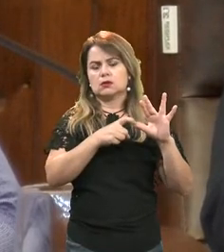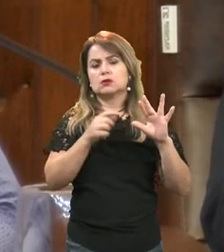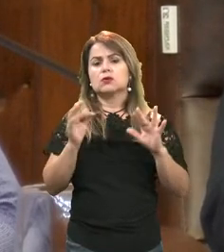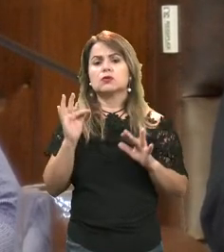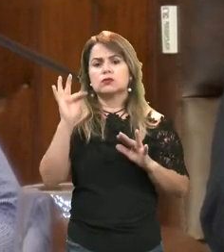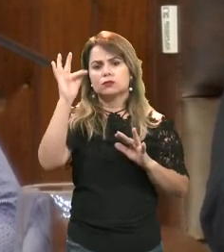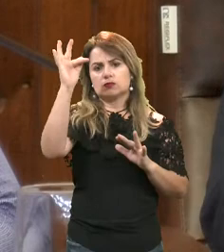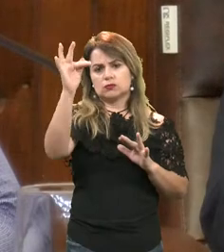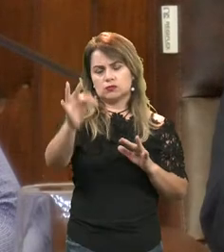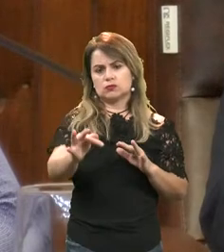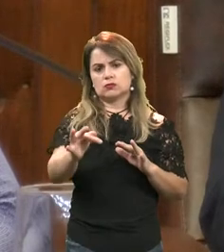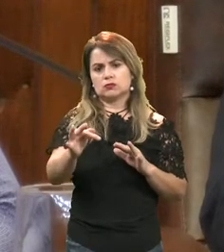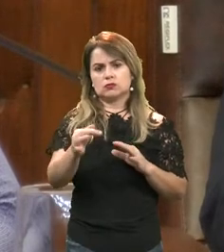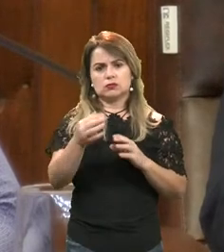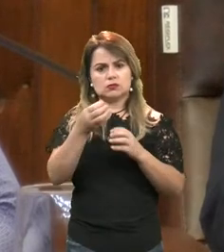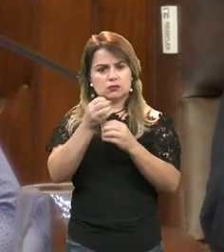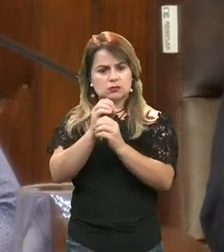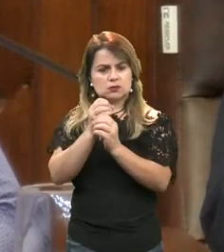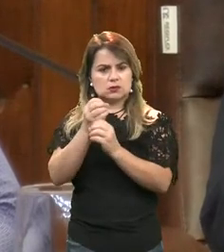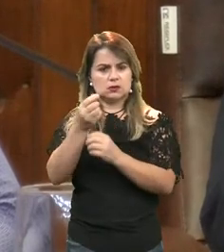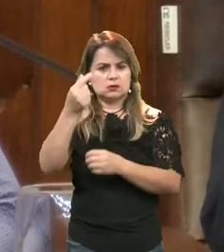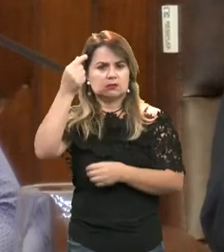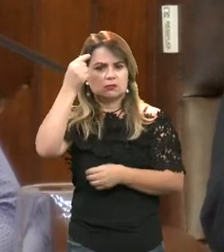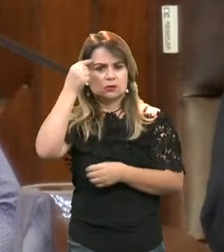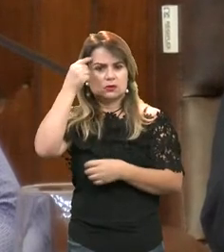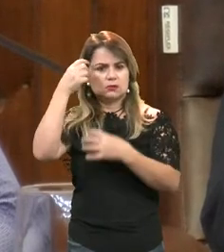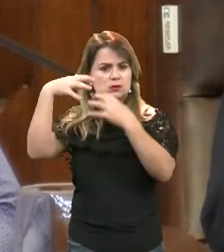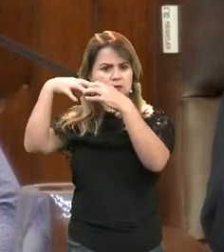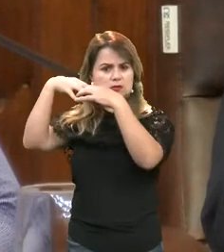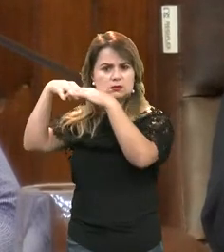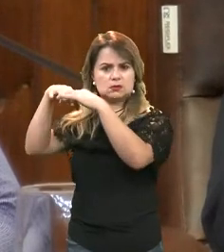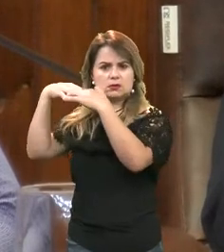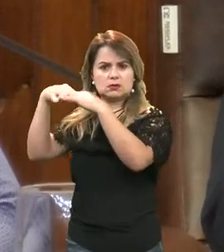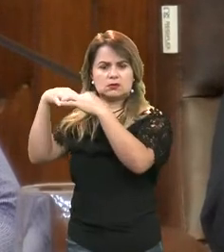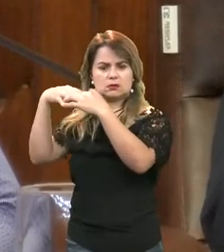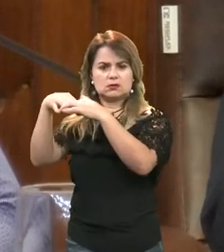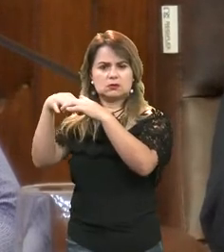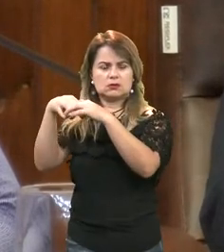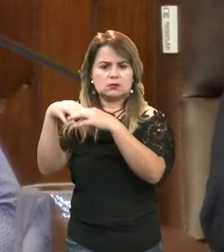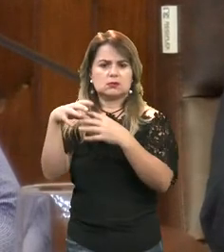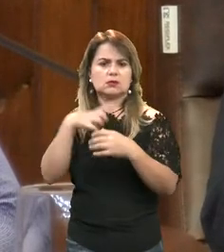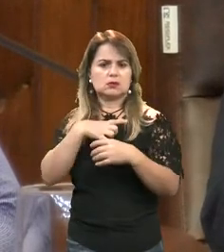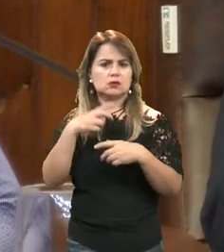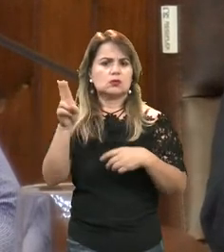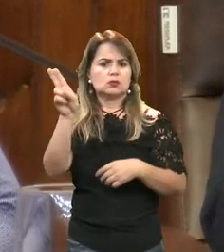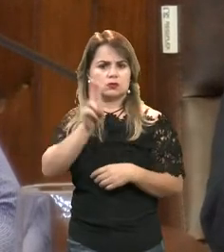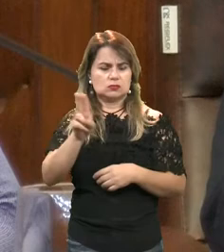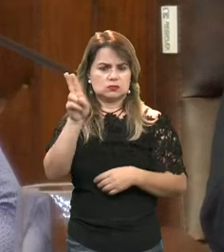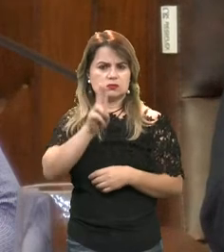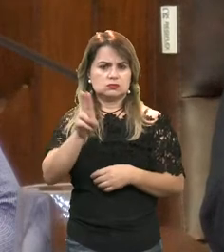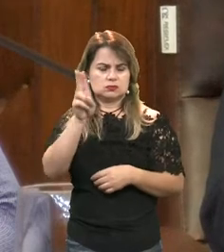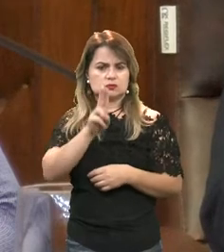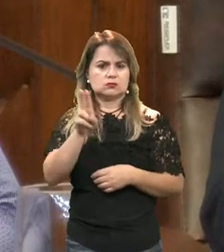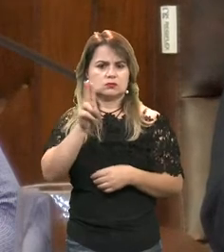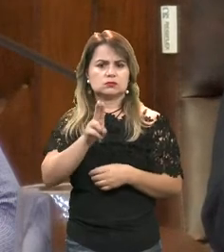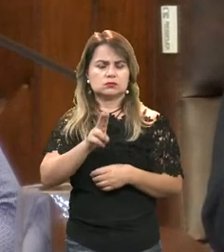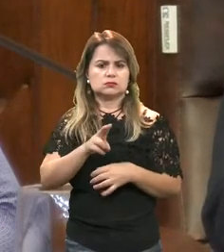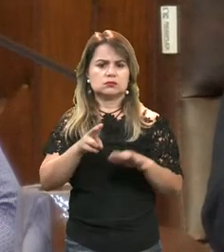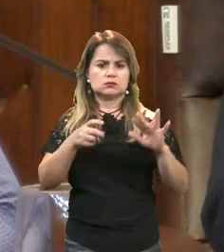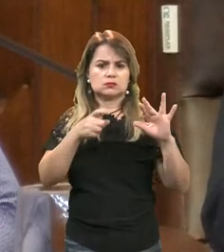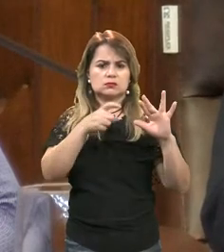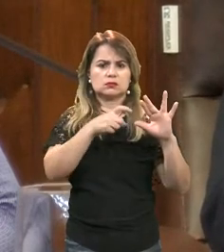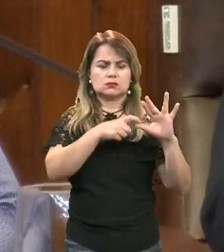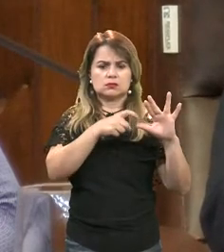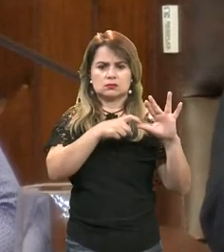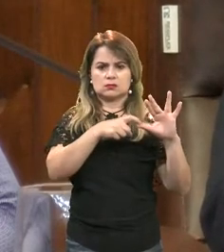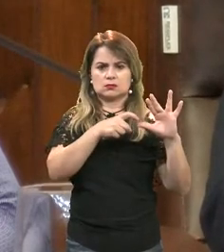da ciência do cérebro, realmente está no uso de substâncias psicodélicas, como a cannabis,